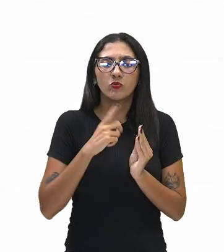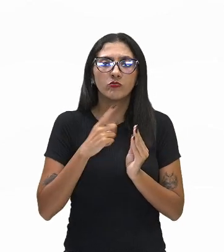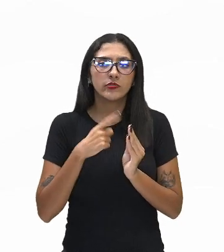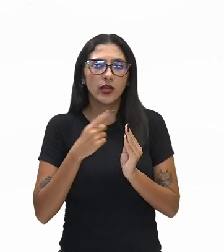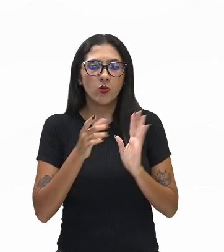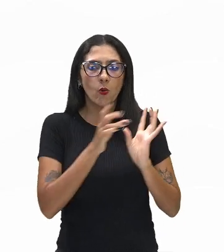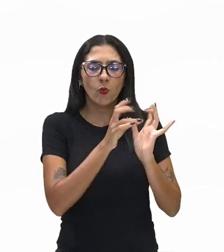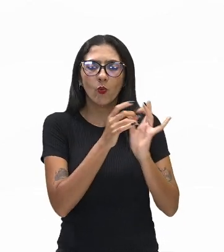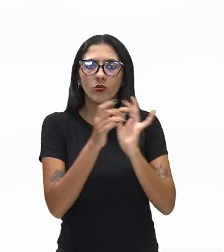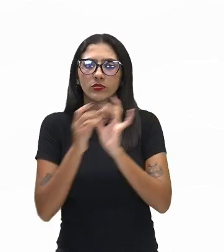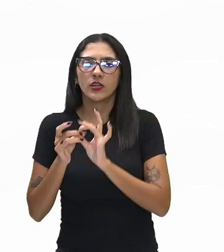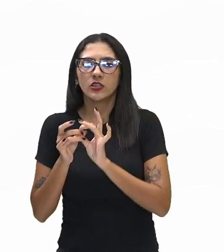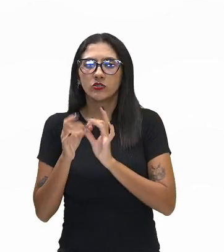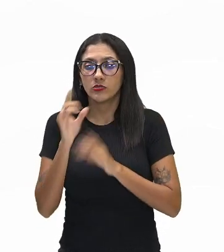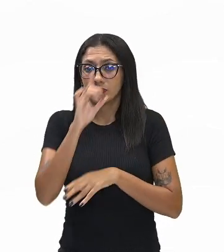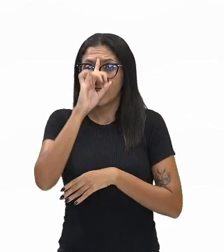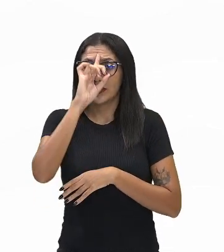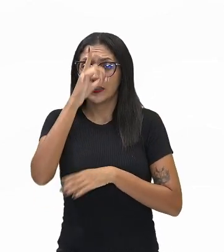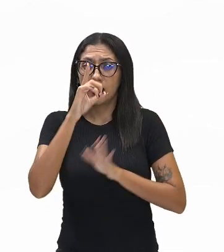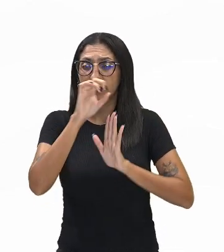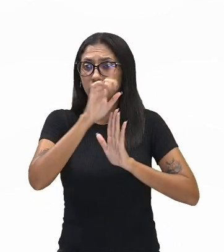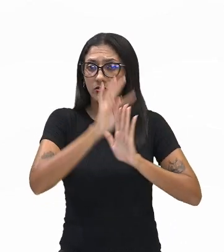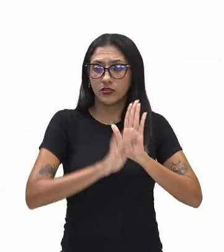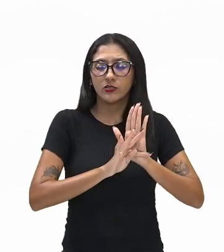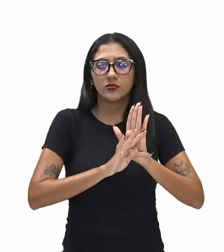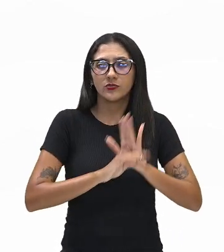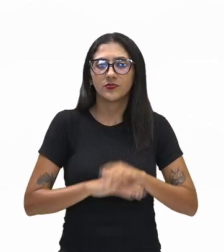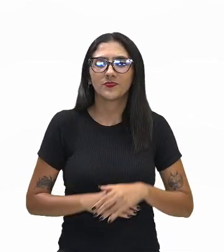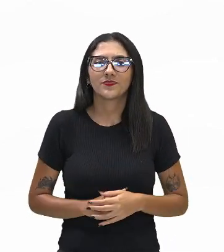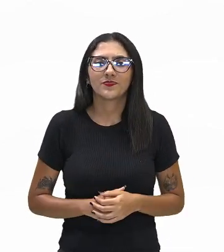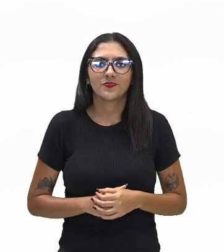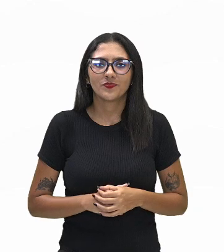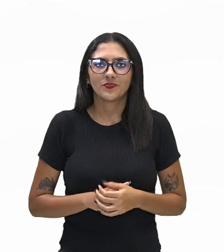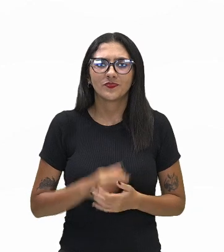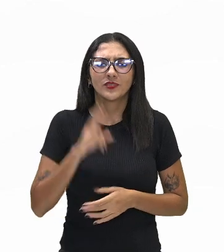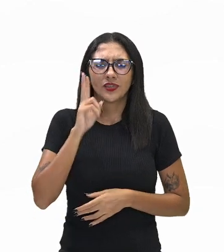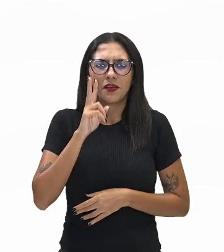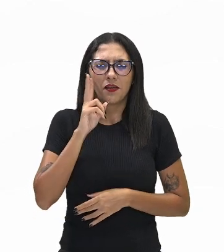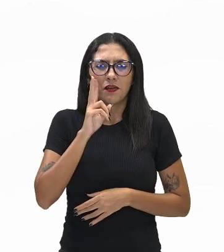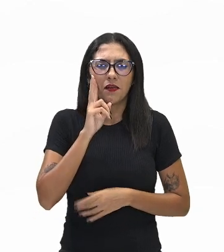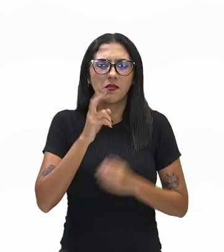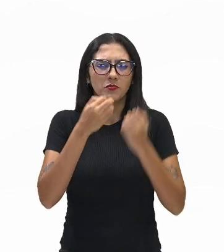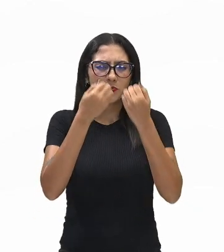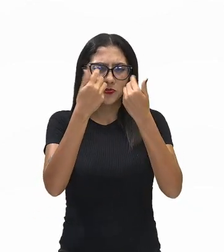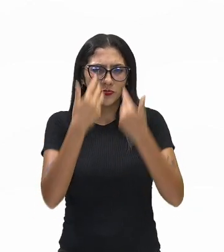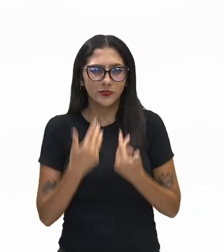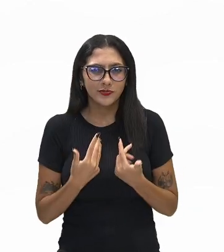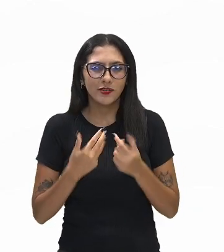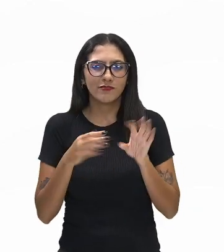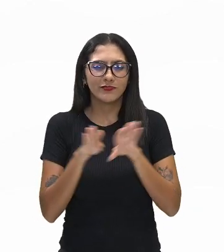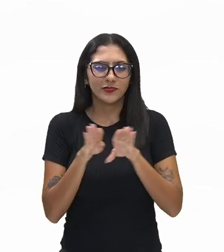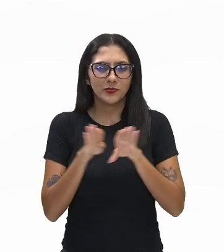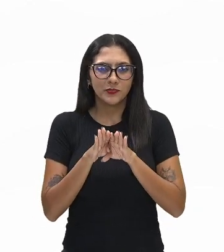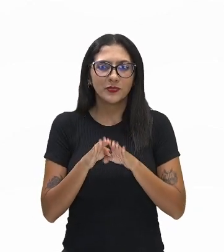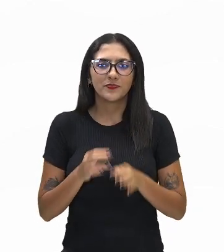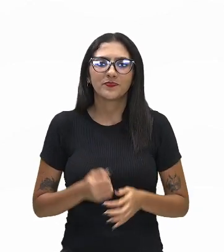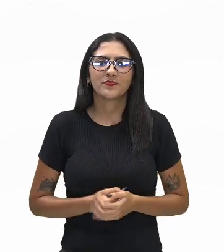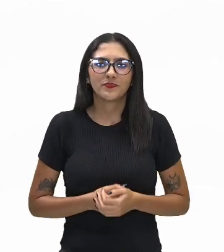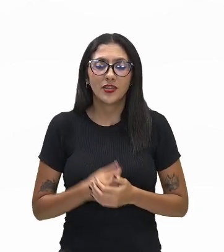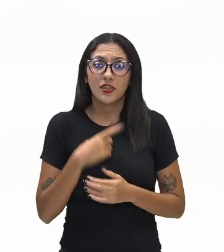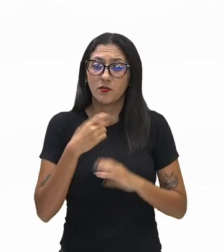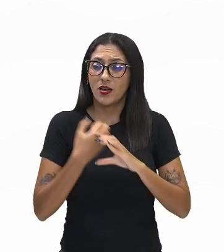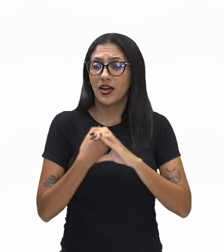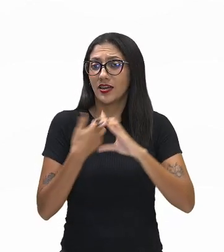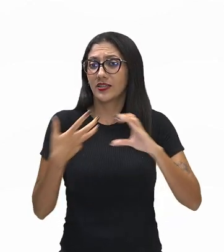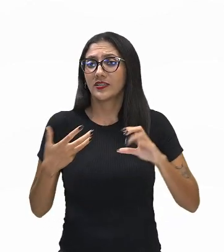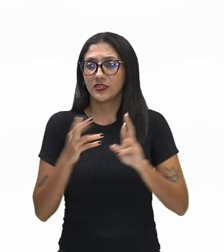Veja que eu falei para você que o resumo, né, não deixa de ser também uma resenha com um diferencial,